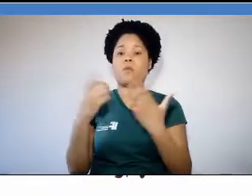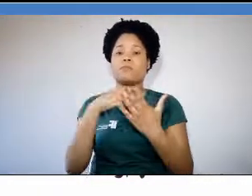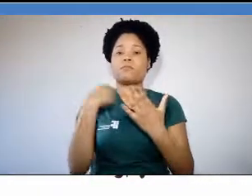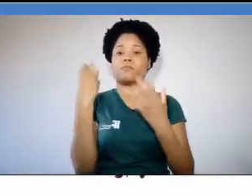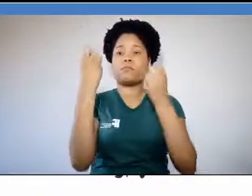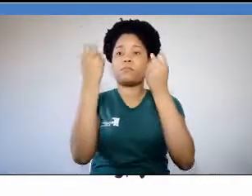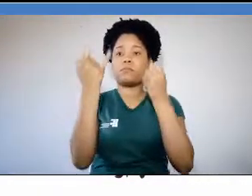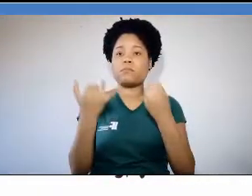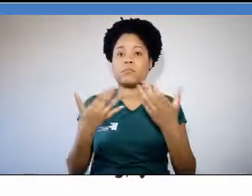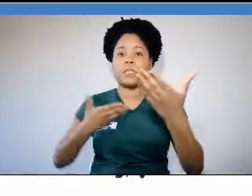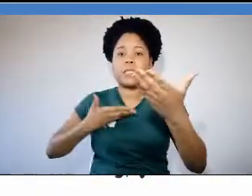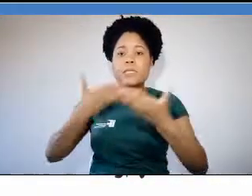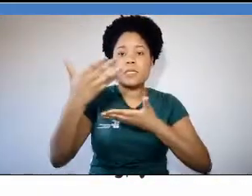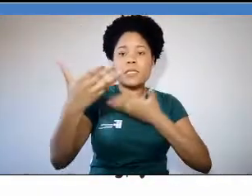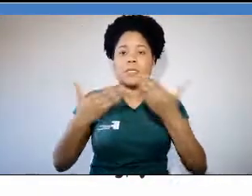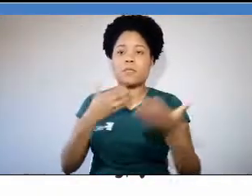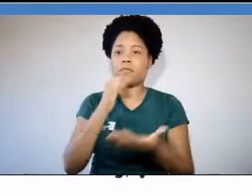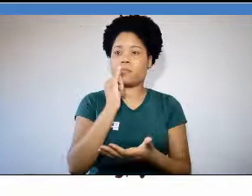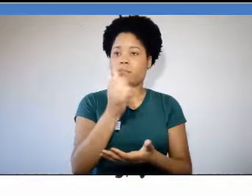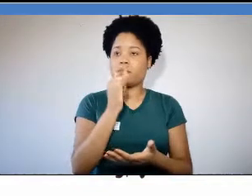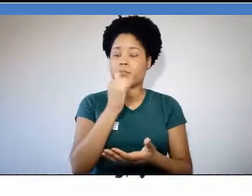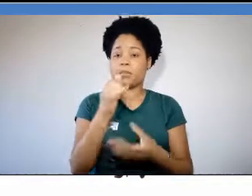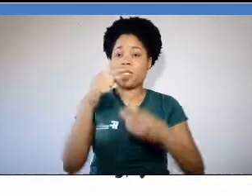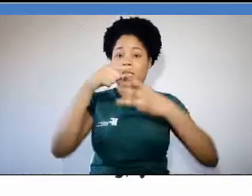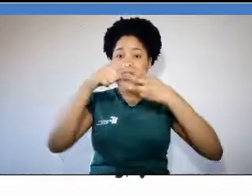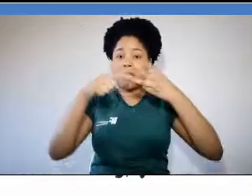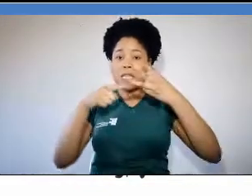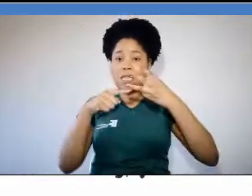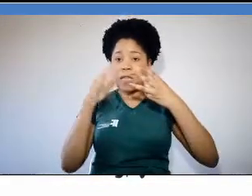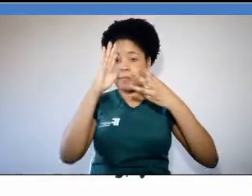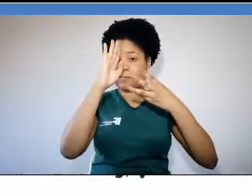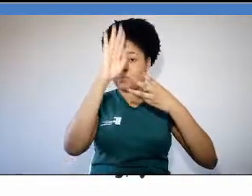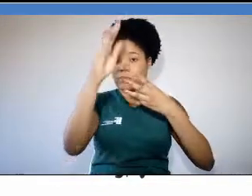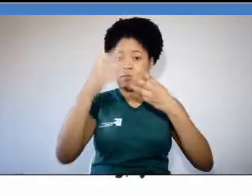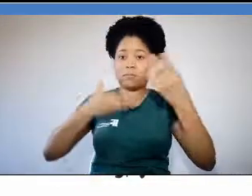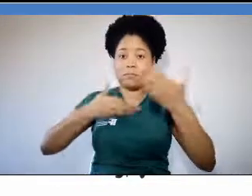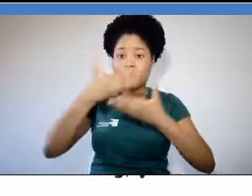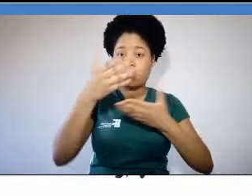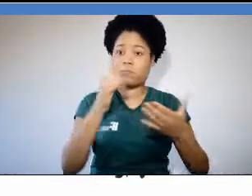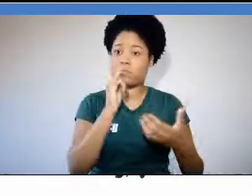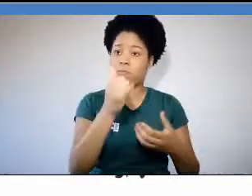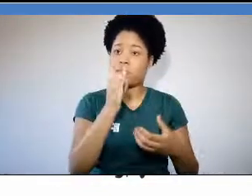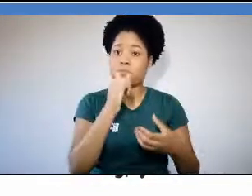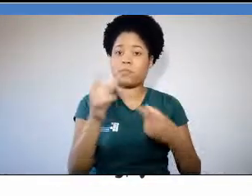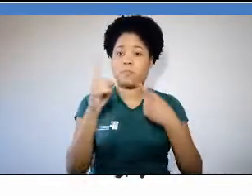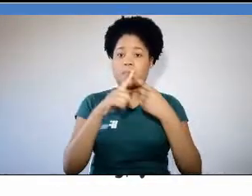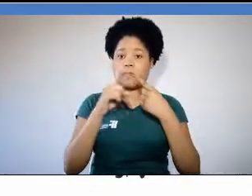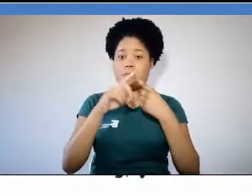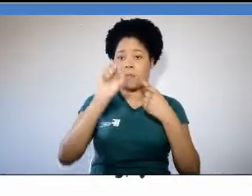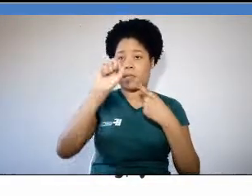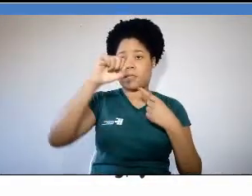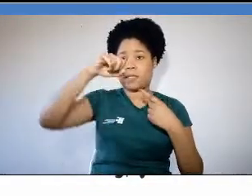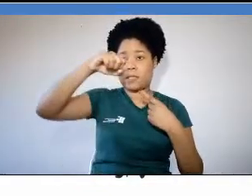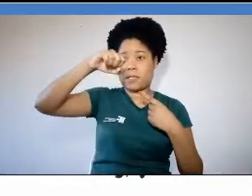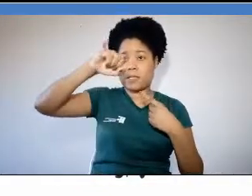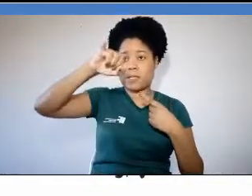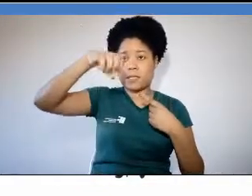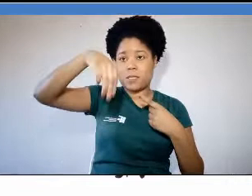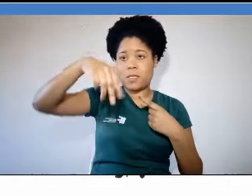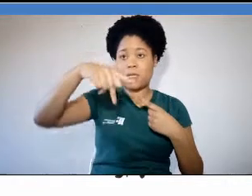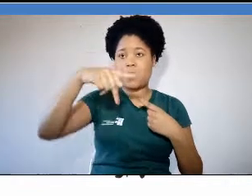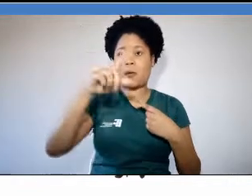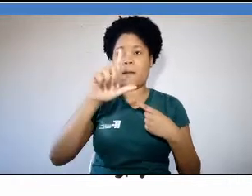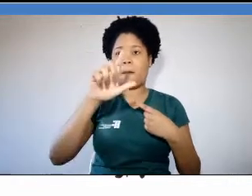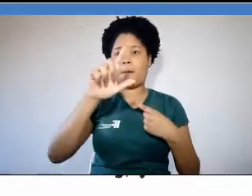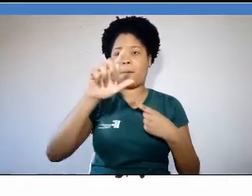Nós vamos falar agora sobre transmissão de dados. Nós temos 3 mecanismos de transmissão de dados. O mecanismo